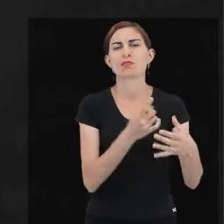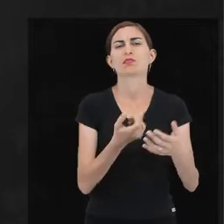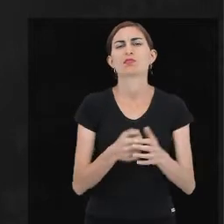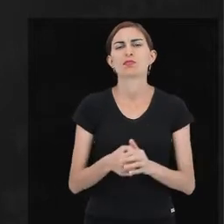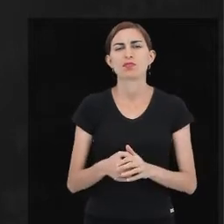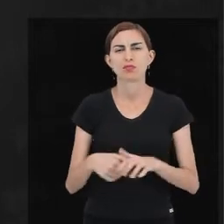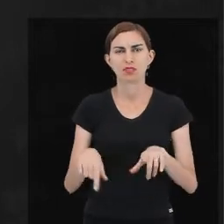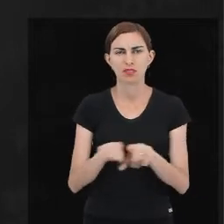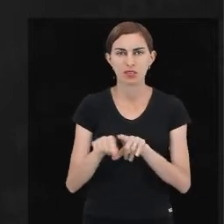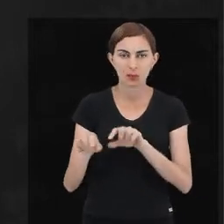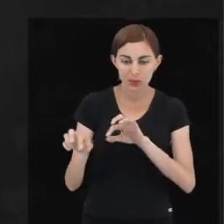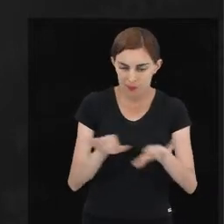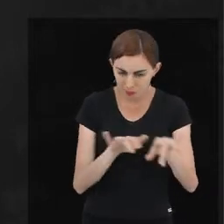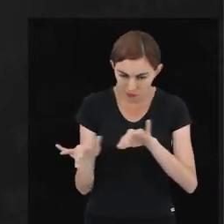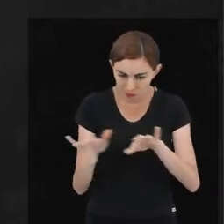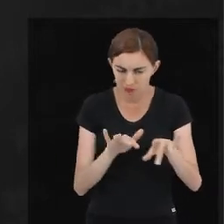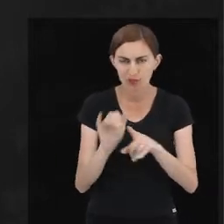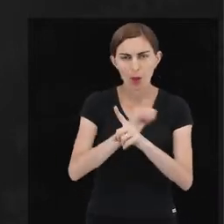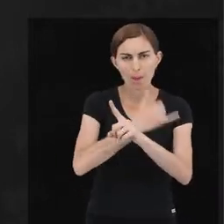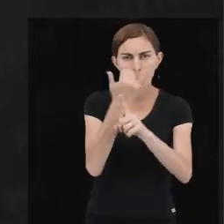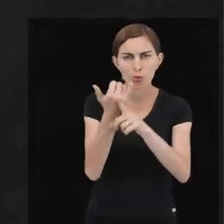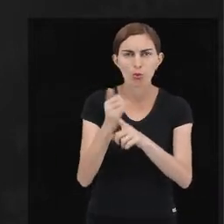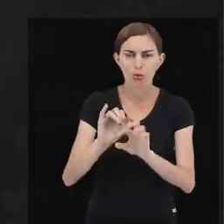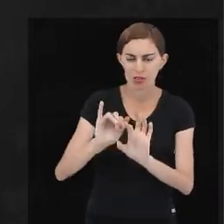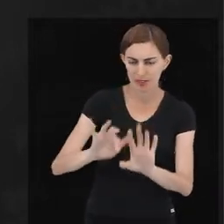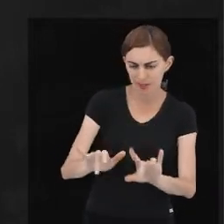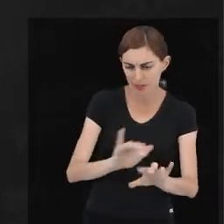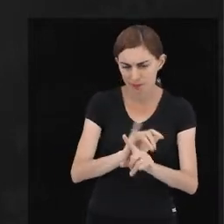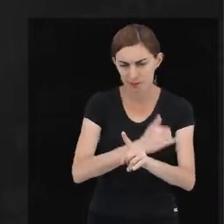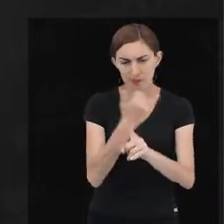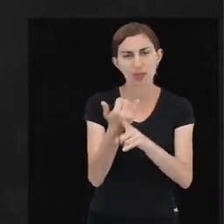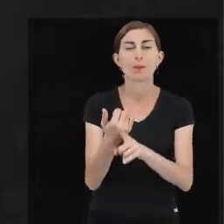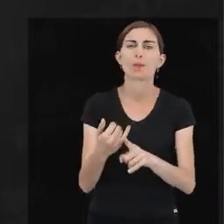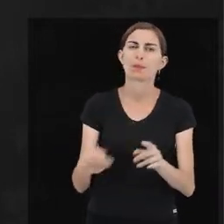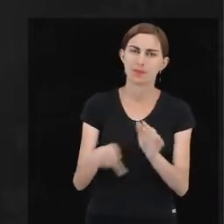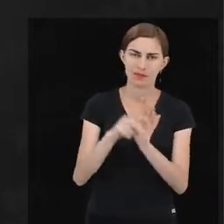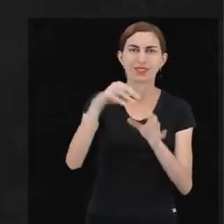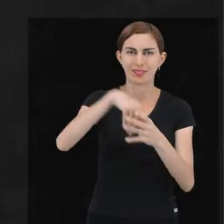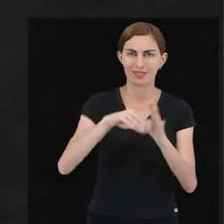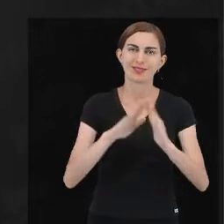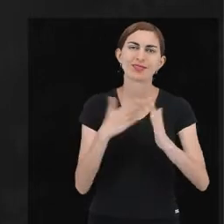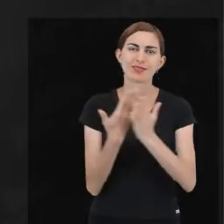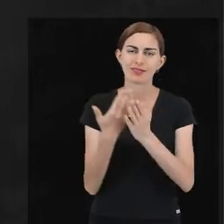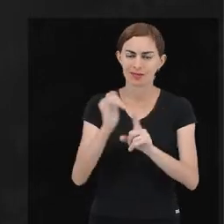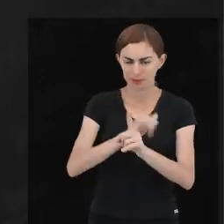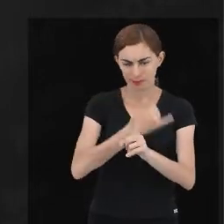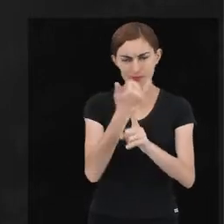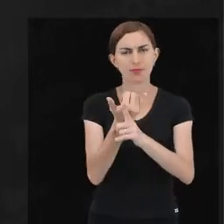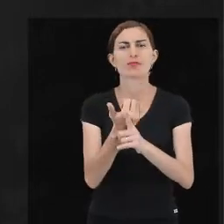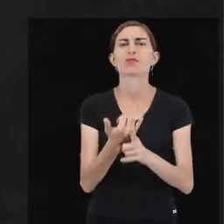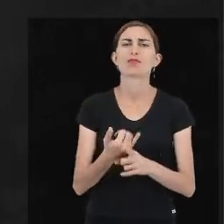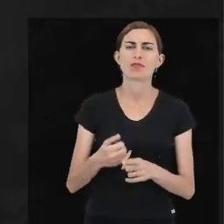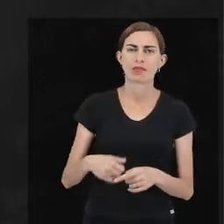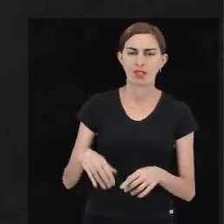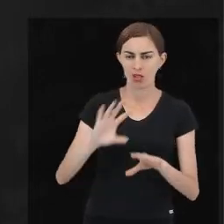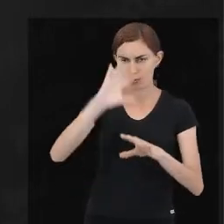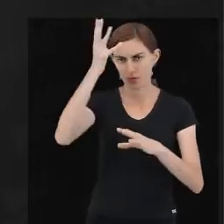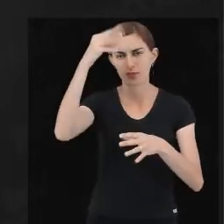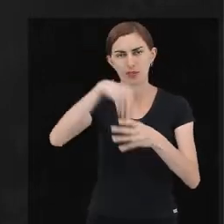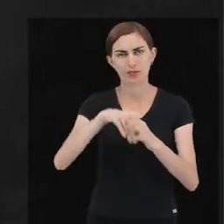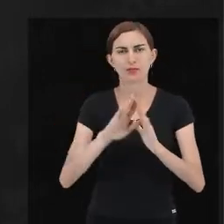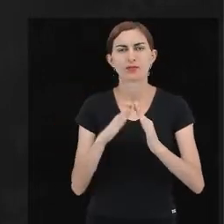crimes virtuais, cyberbullying, o próprio bullying, que acontece no ambiente